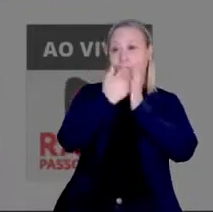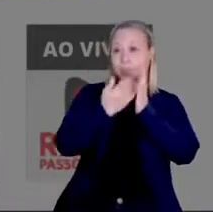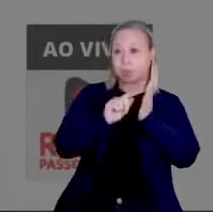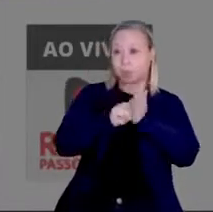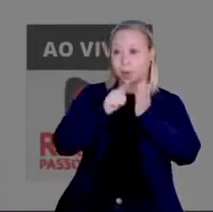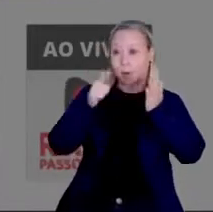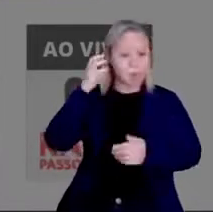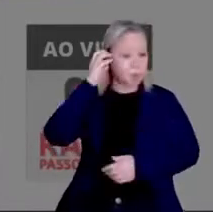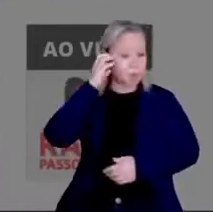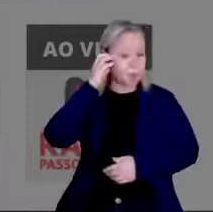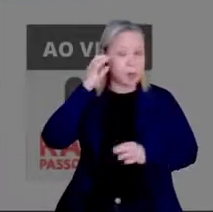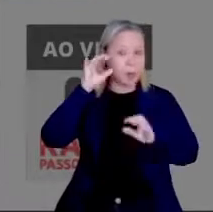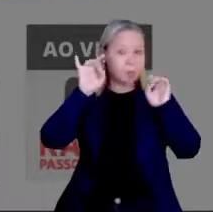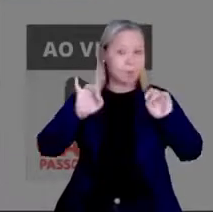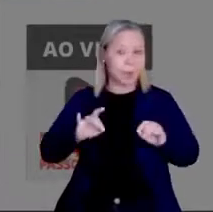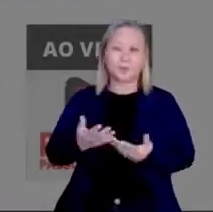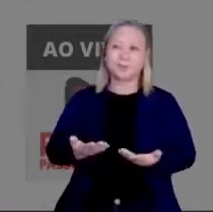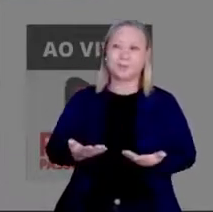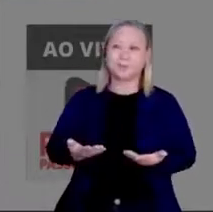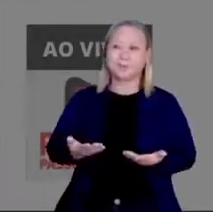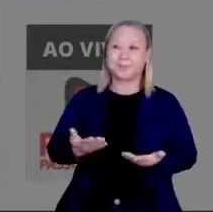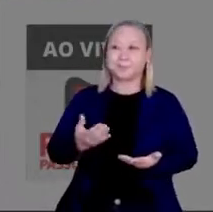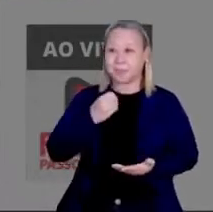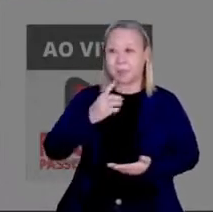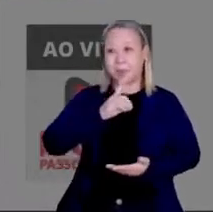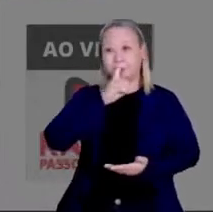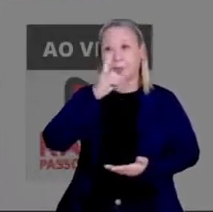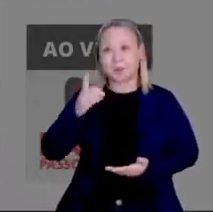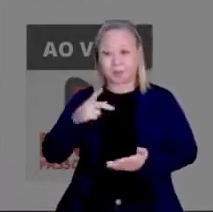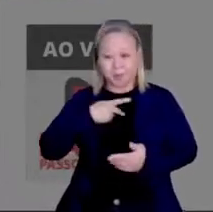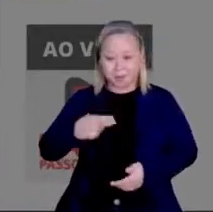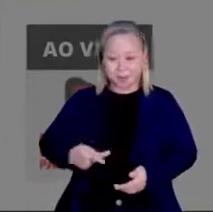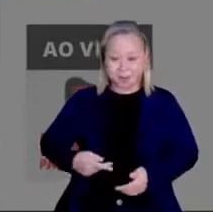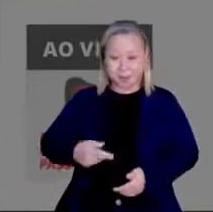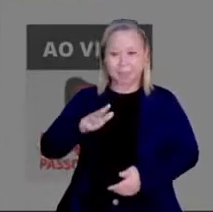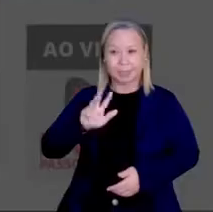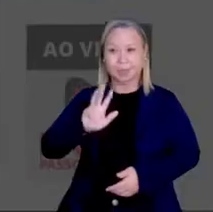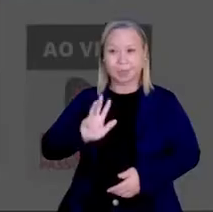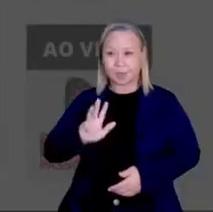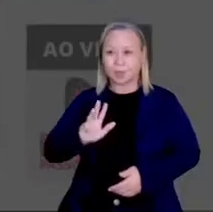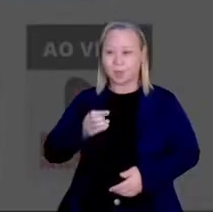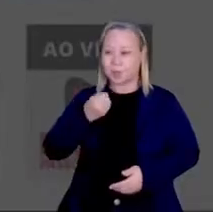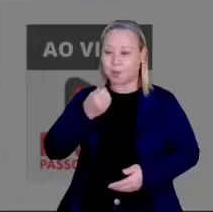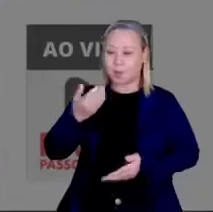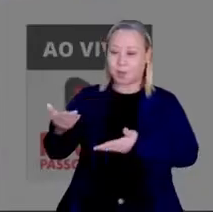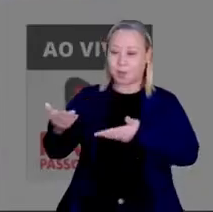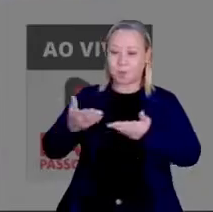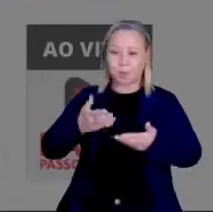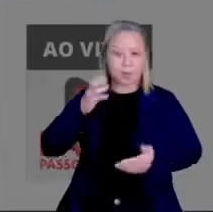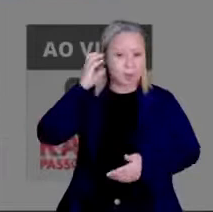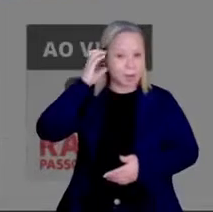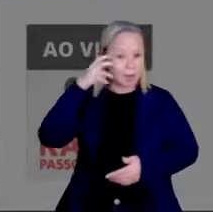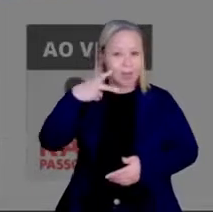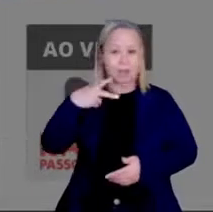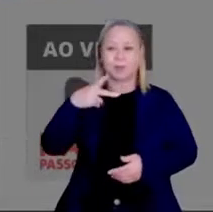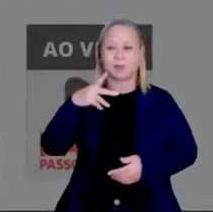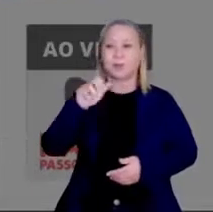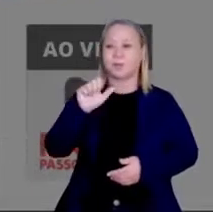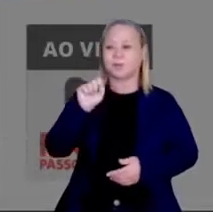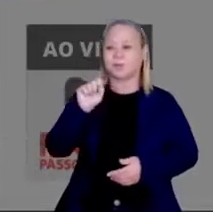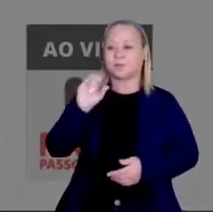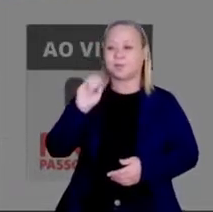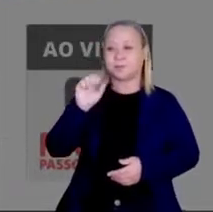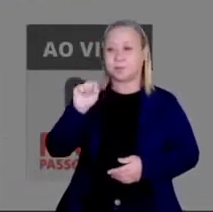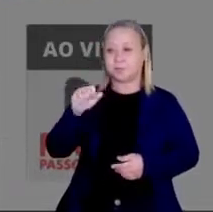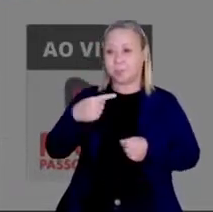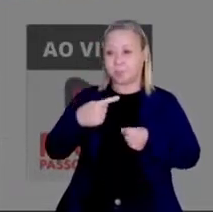Queria cumprimentar as pessoas que, sabe, foram vítimas do Covid e as pessoas parentes dos que morreram por conta do